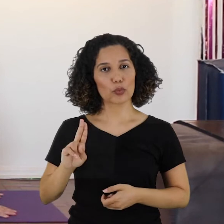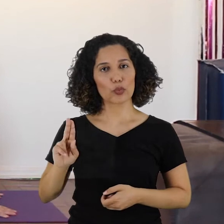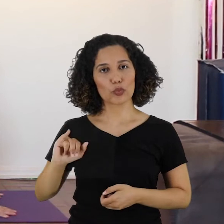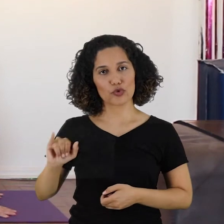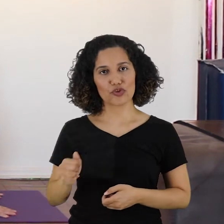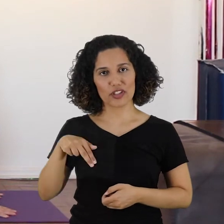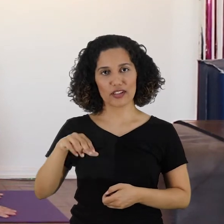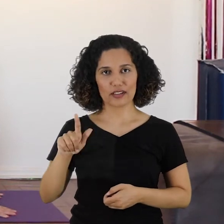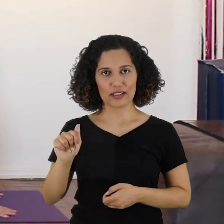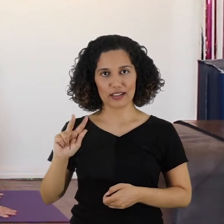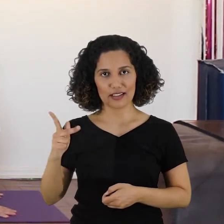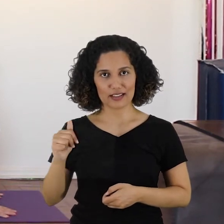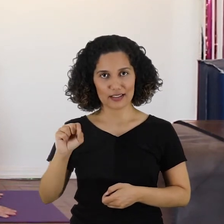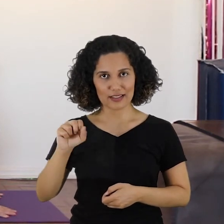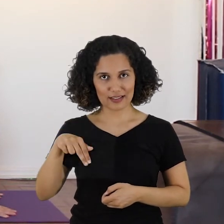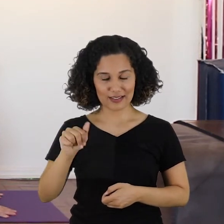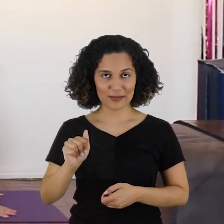Bhujangasana.